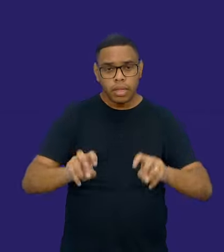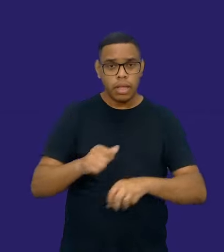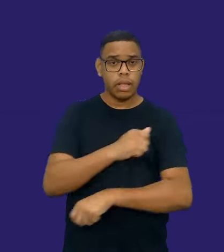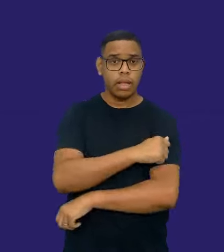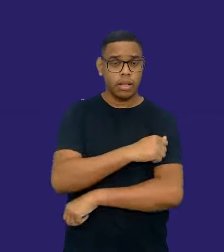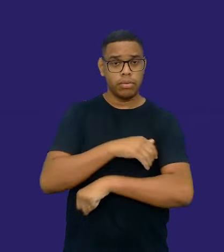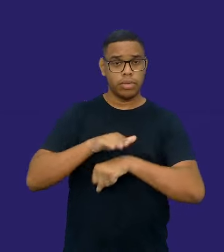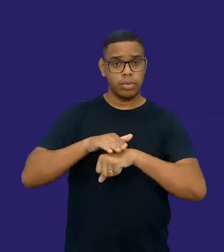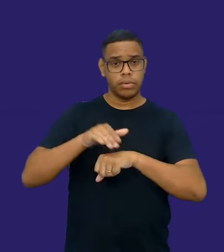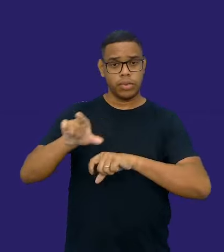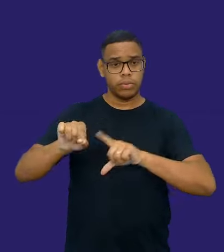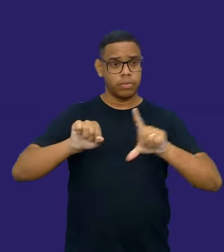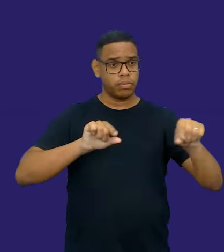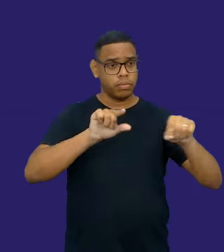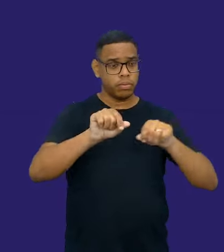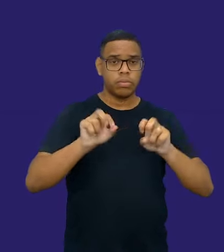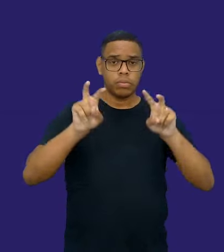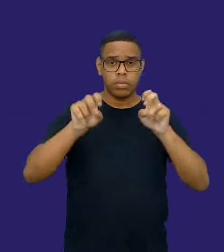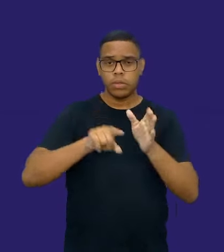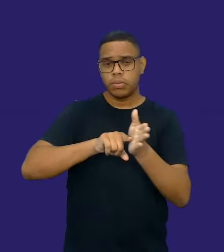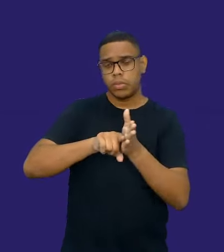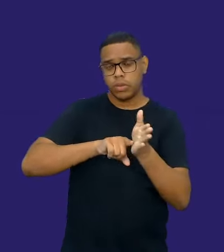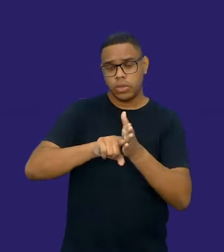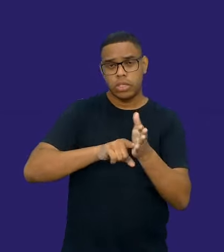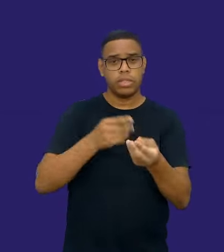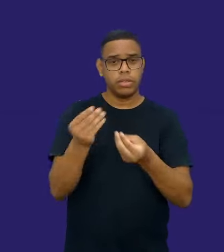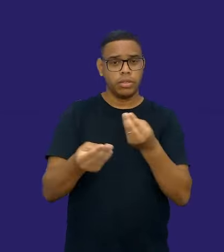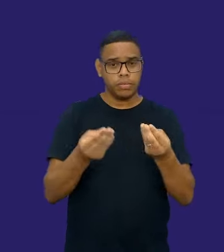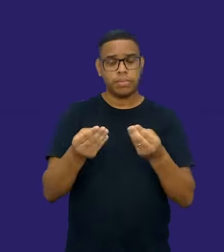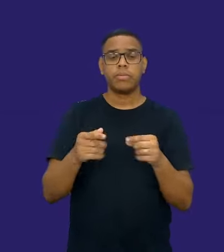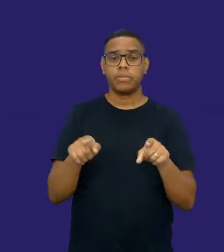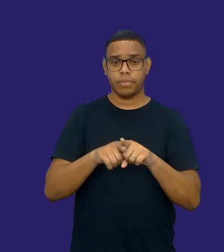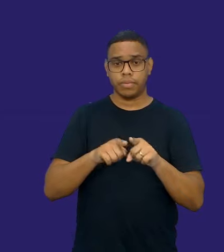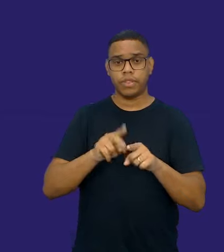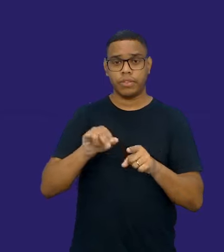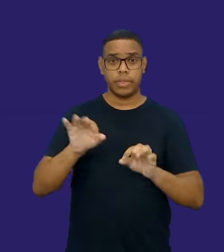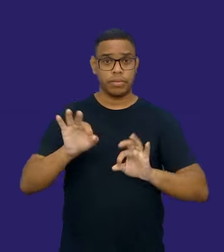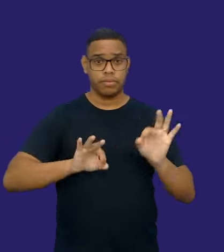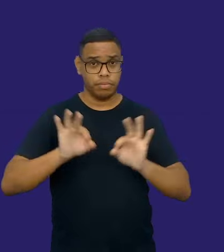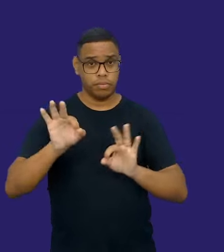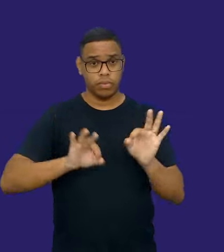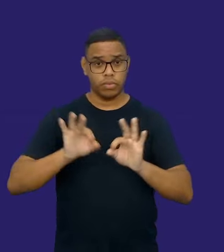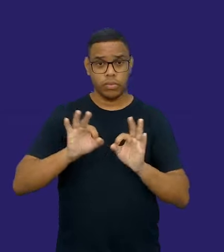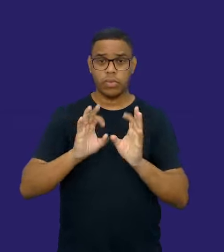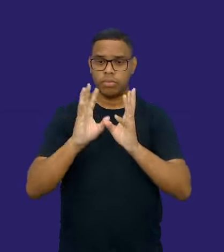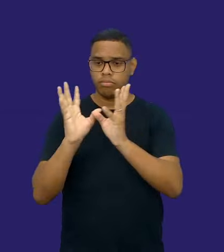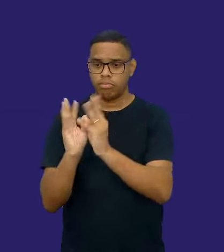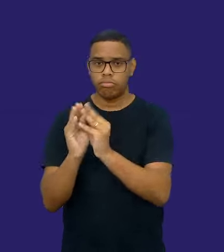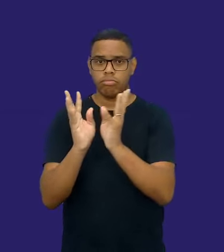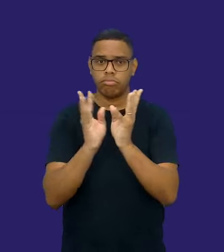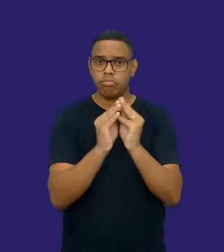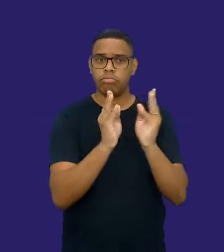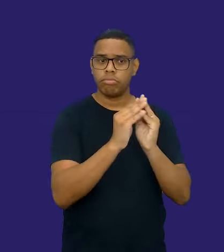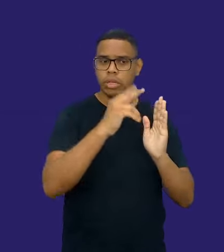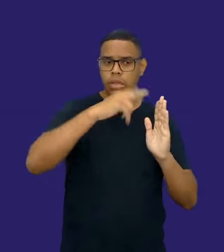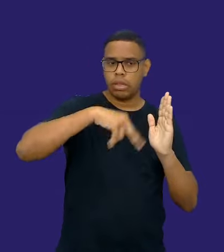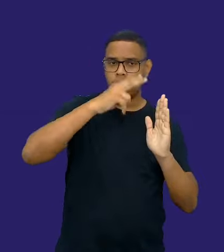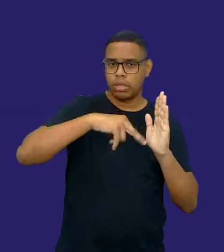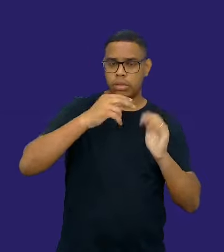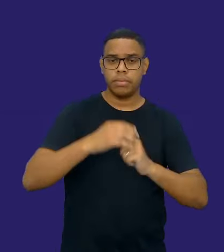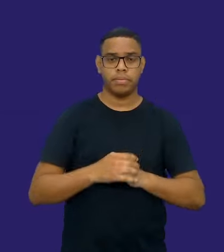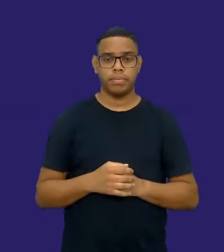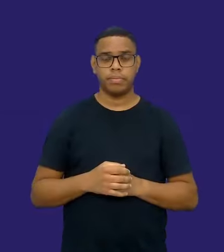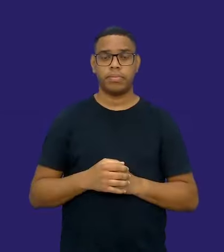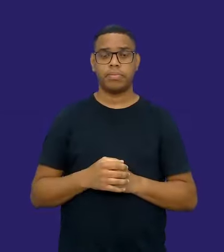um resumo do que leram. A coletânea de textos será retomada na próxima sequência didática,